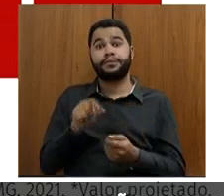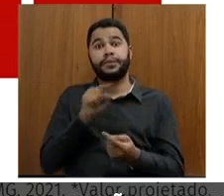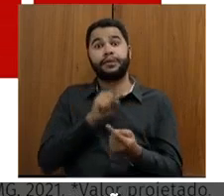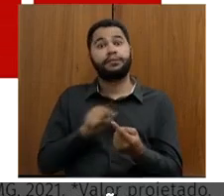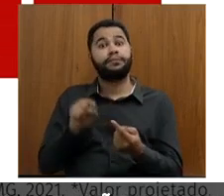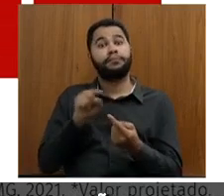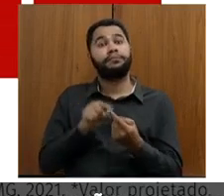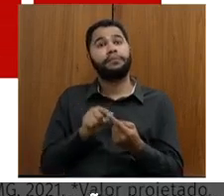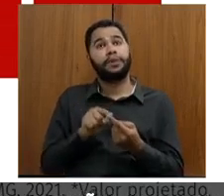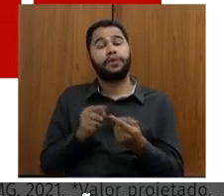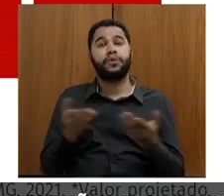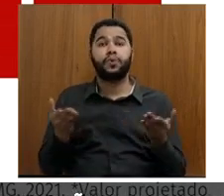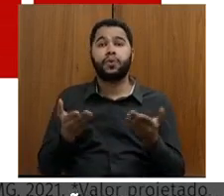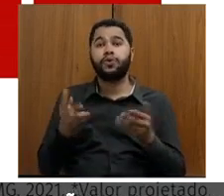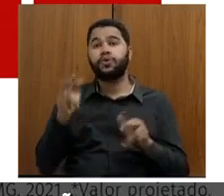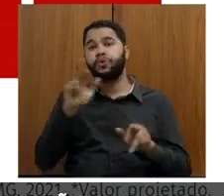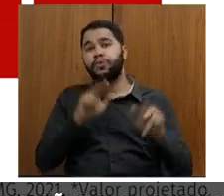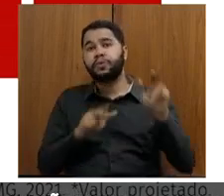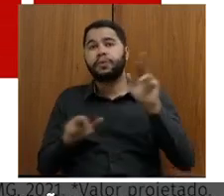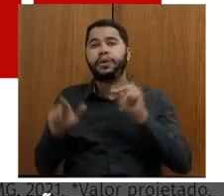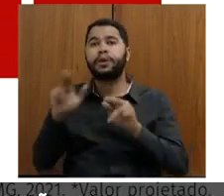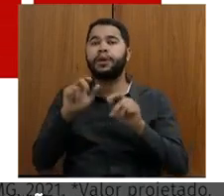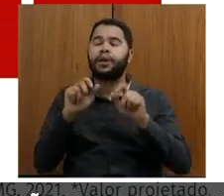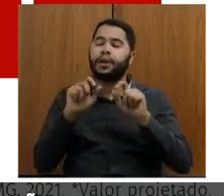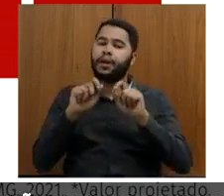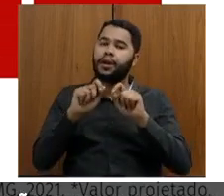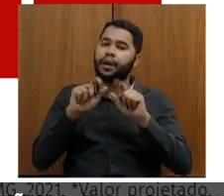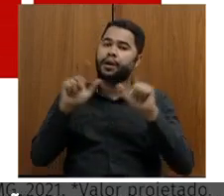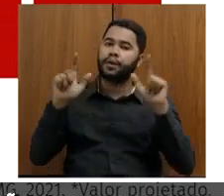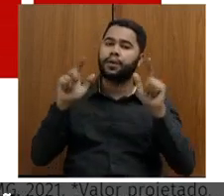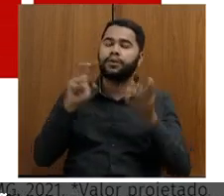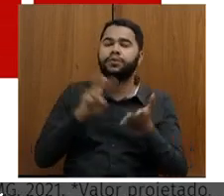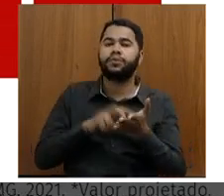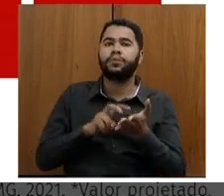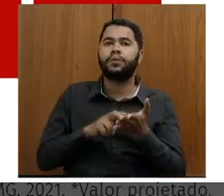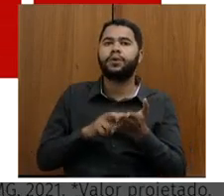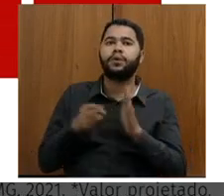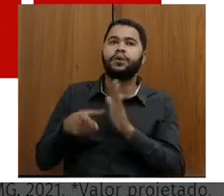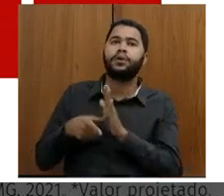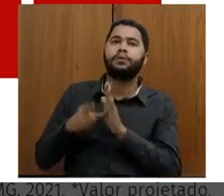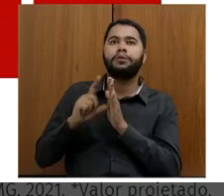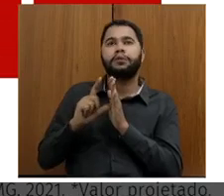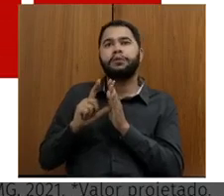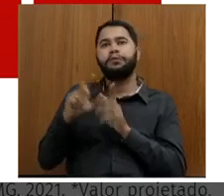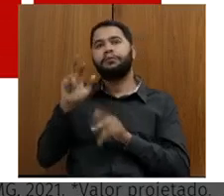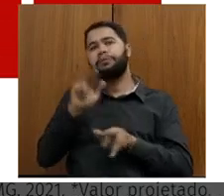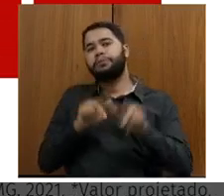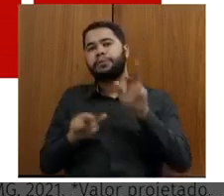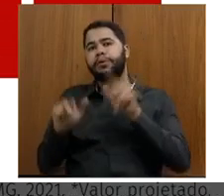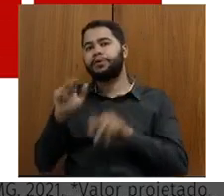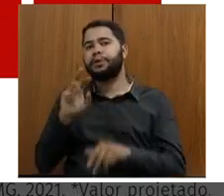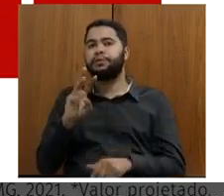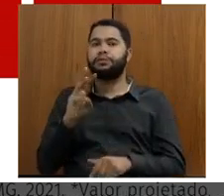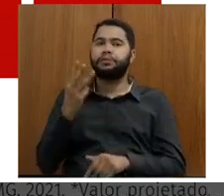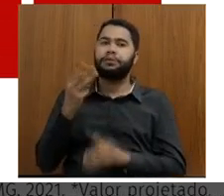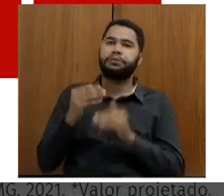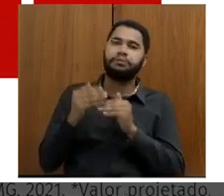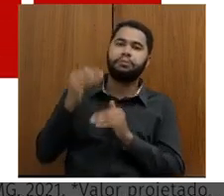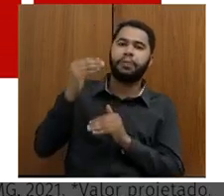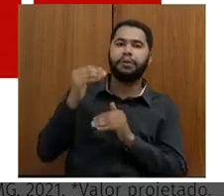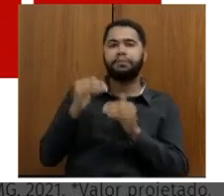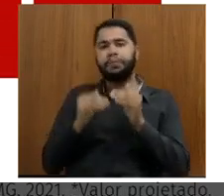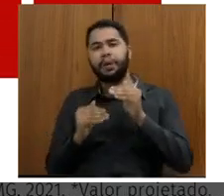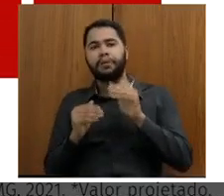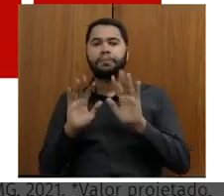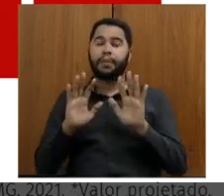projeção hoje tá variando assim eu acordo de manhã e olha lá no óleo como é que ficou o dia anterior daria dois para cima três para baixo mas